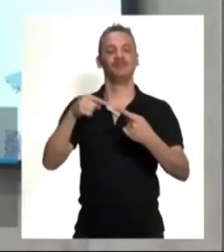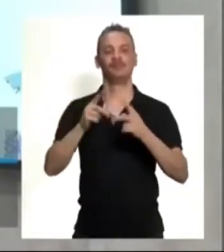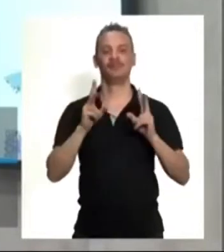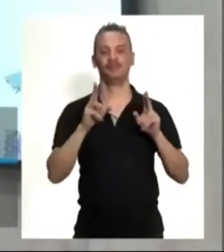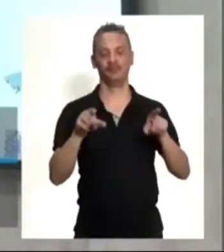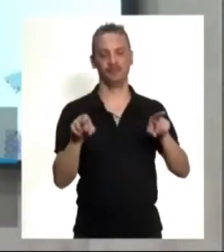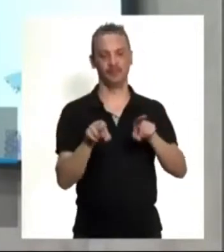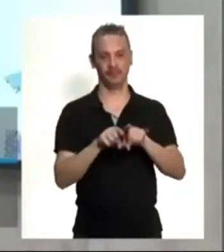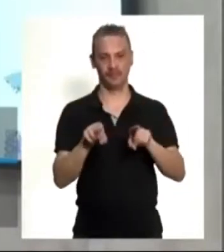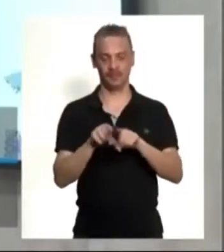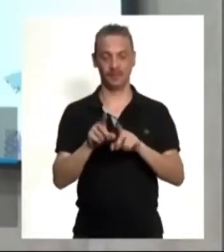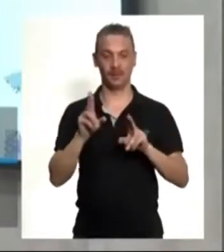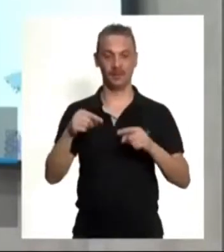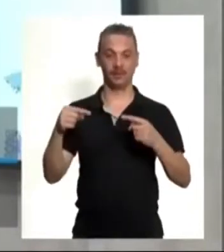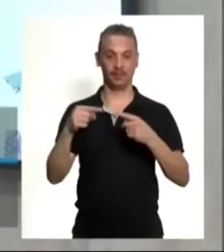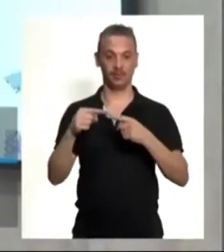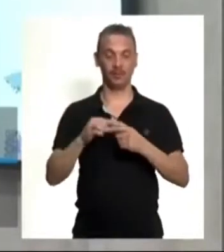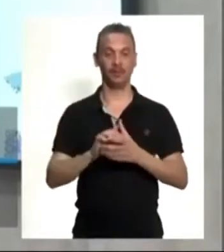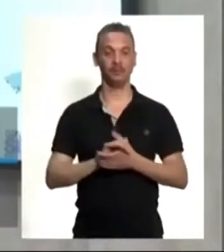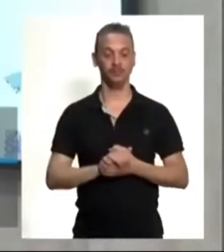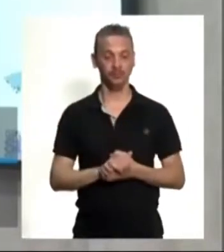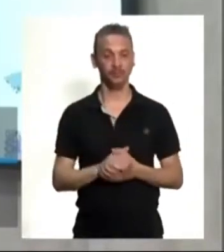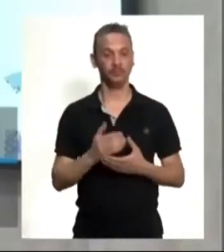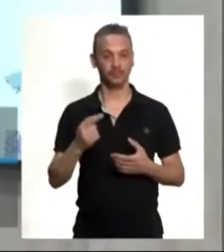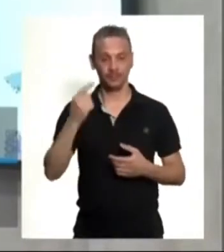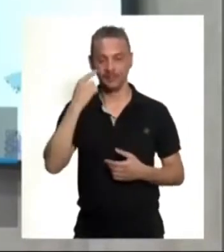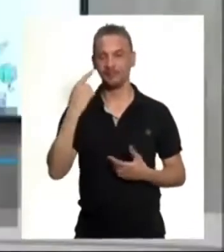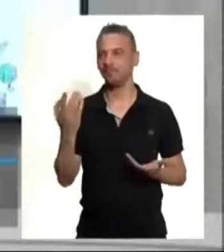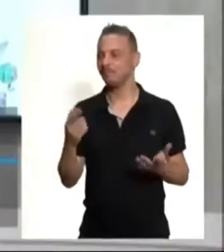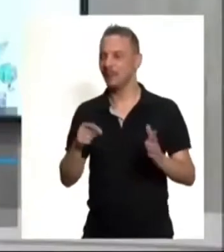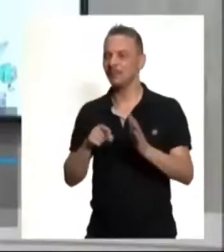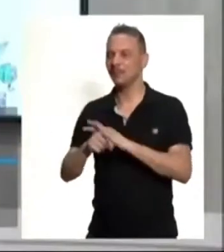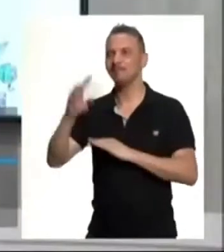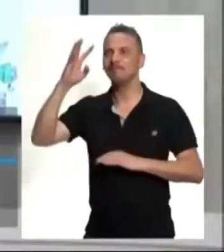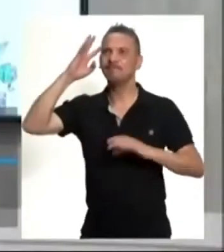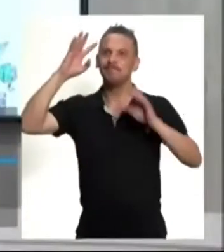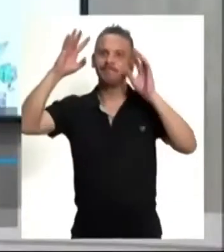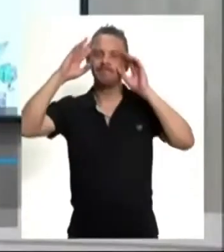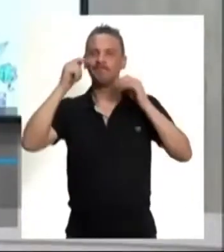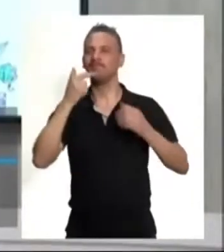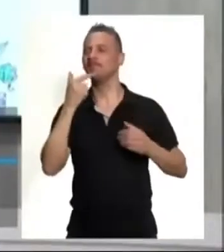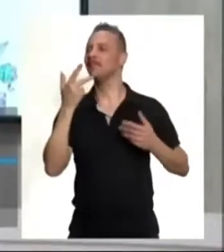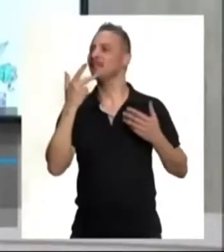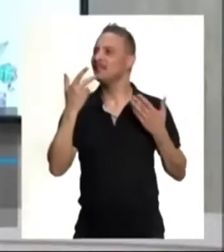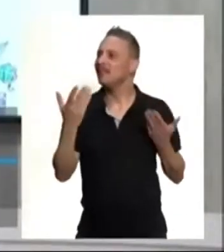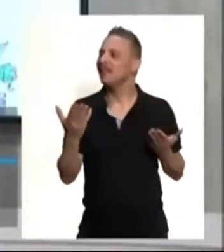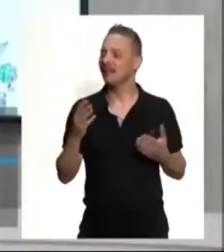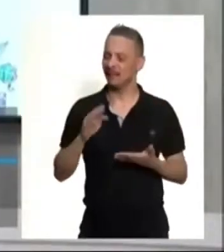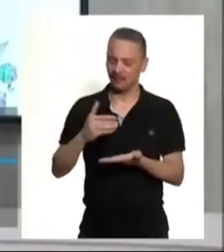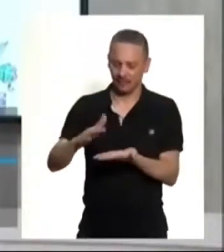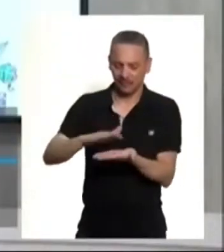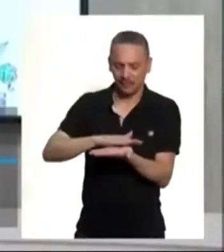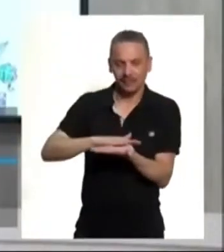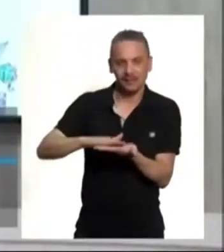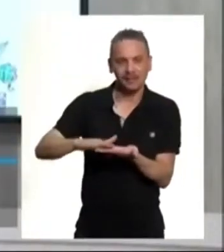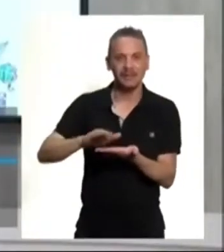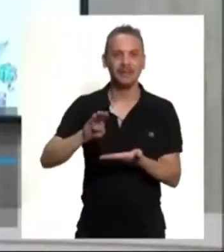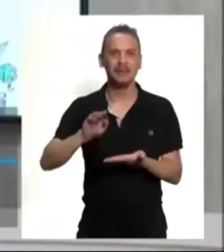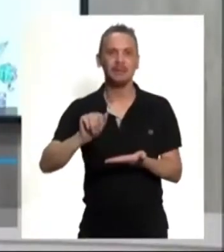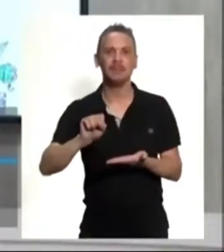sempre idênticas em planos paralelos. Você deve estar perguntando assim, ó, por que ele fala tanto das bases?